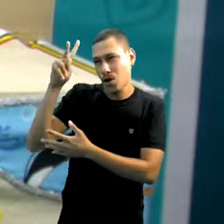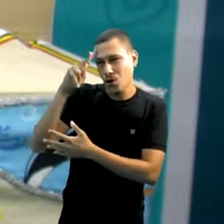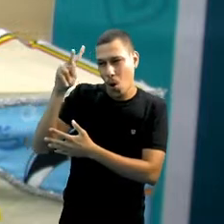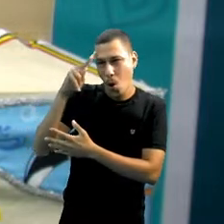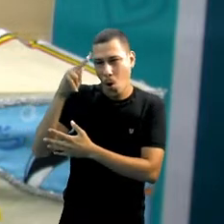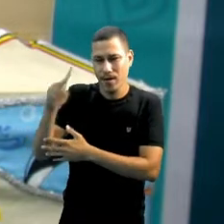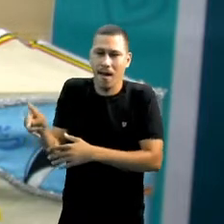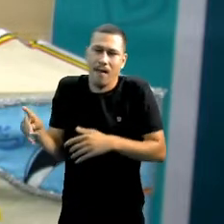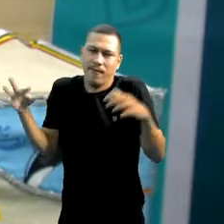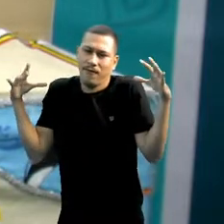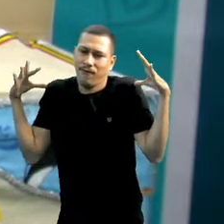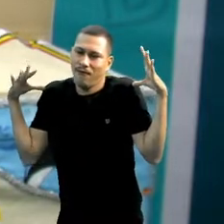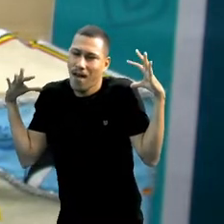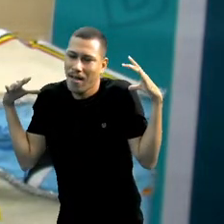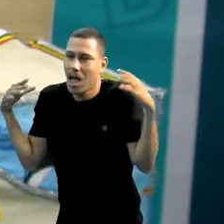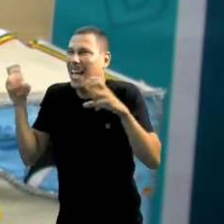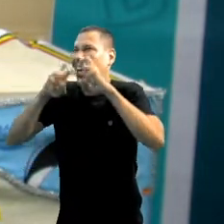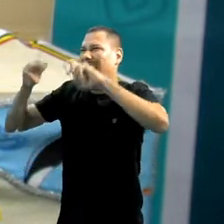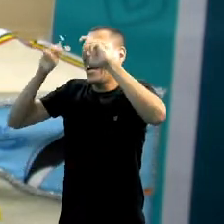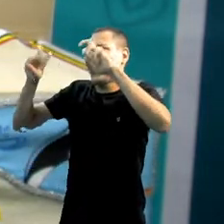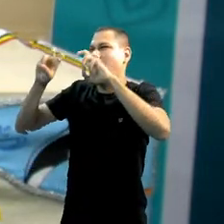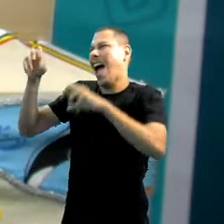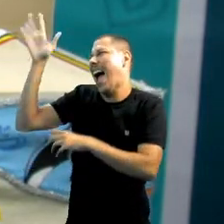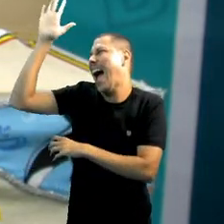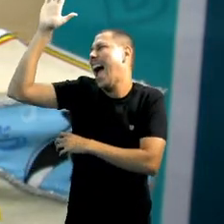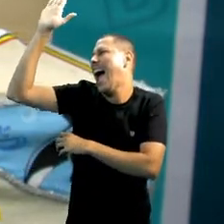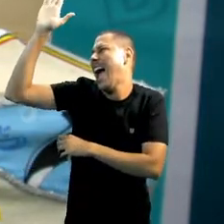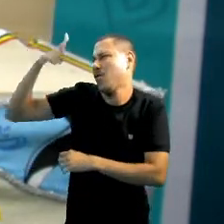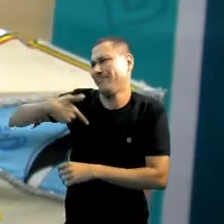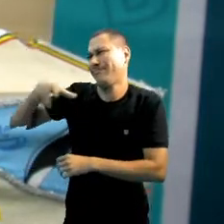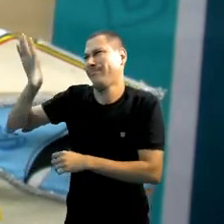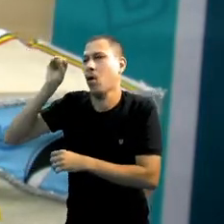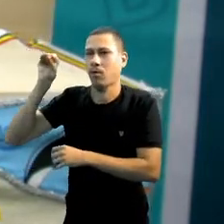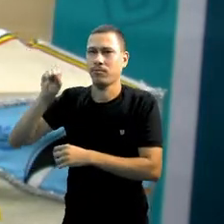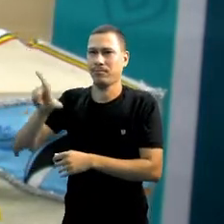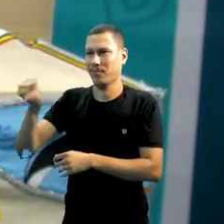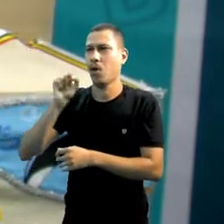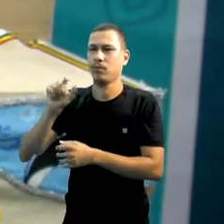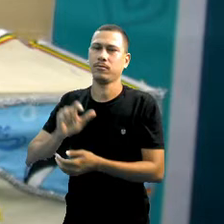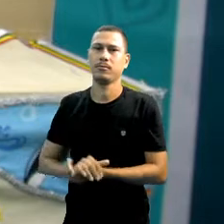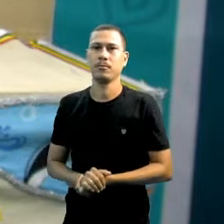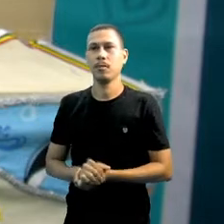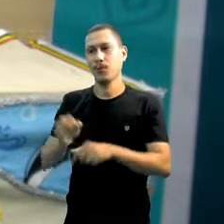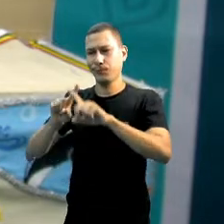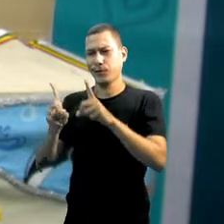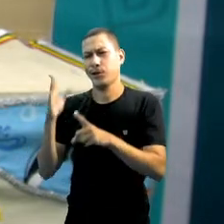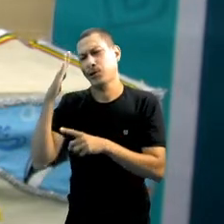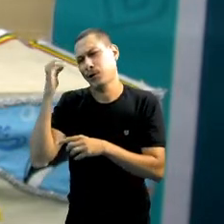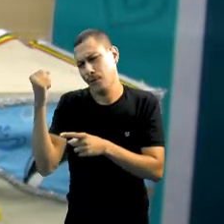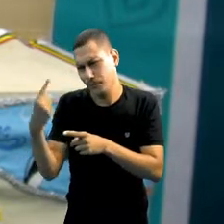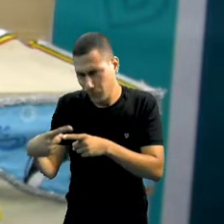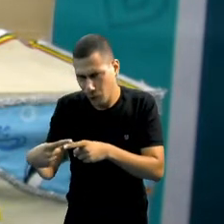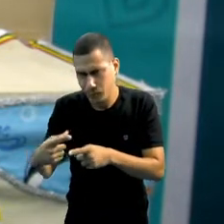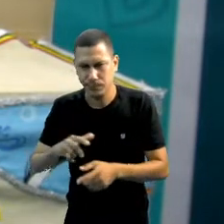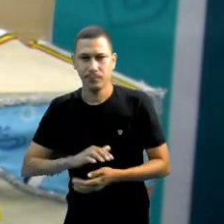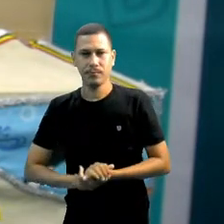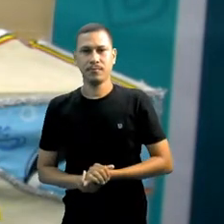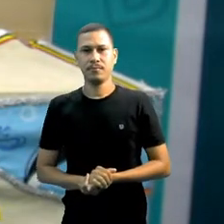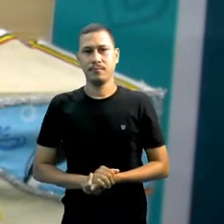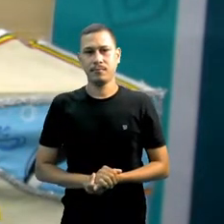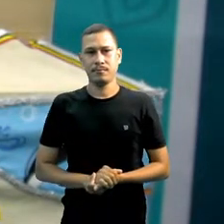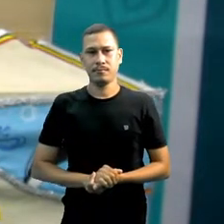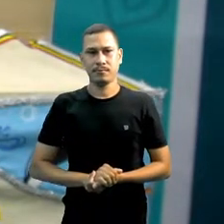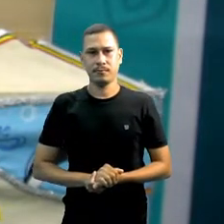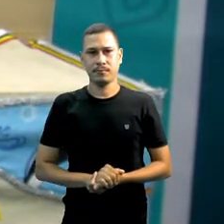fadas gritou: eu vou ser escolhido! Mas sabe por quê? Por